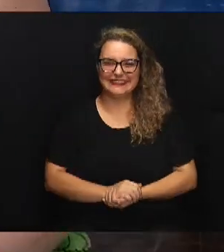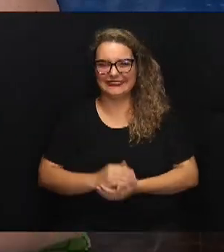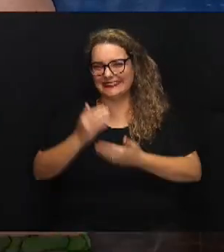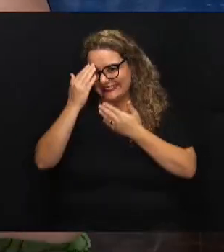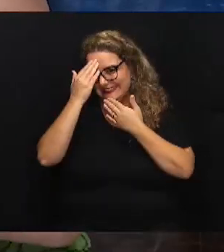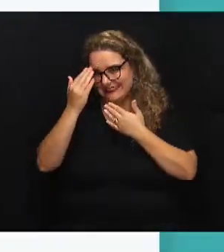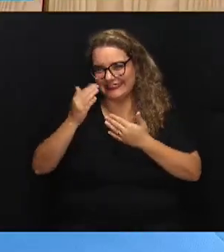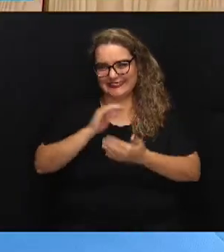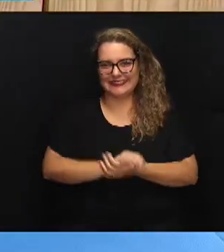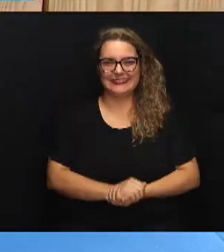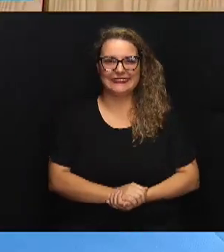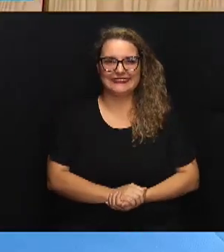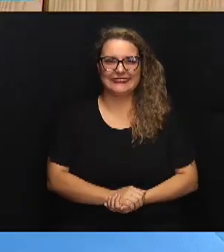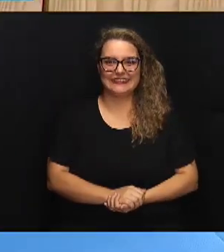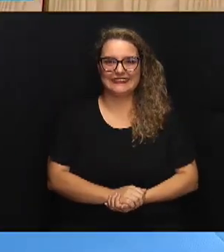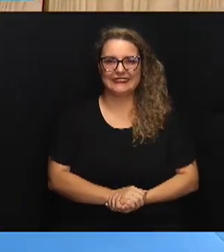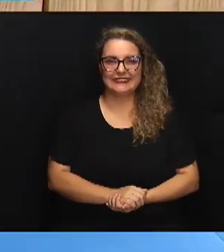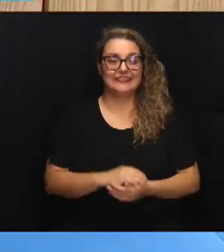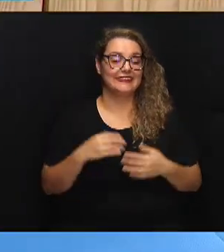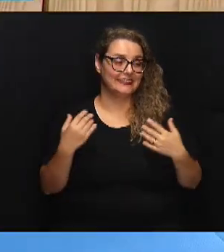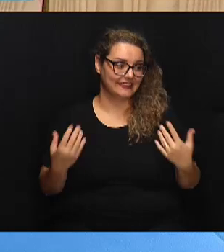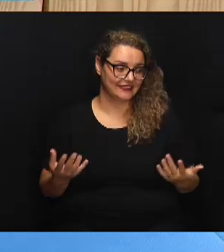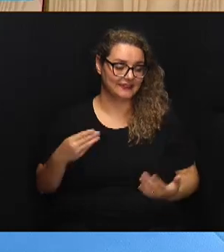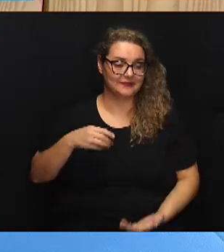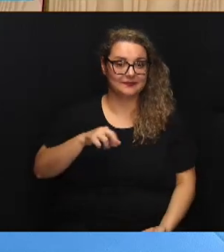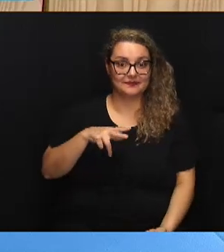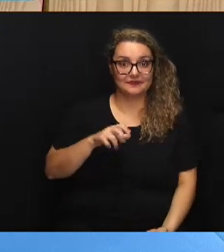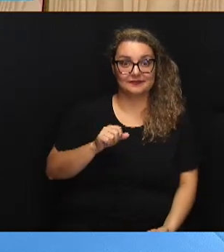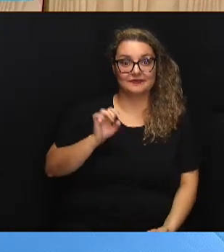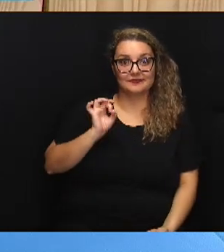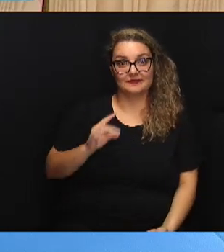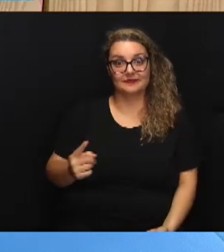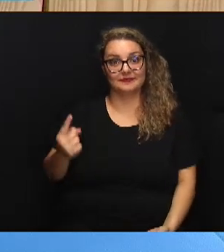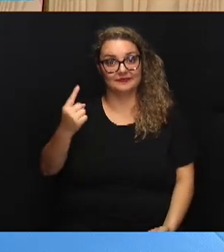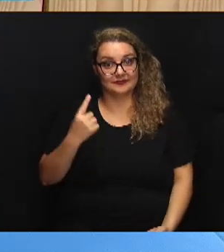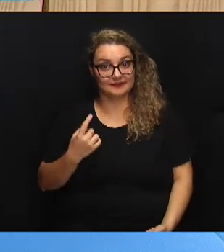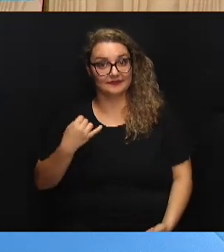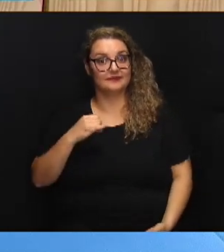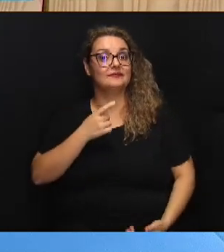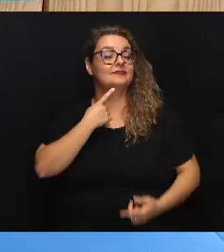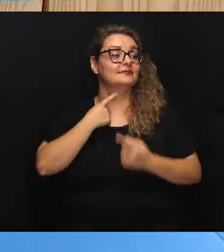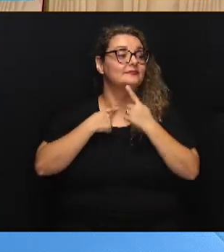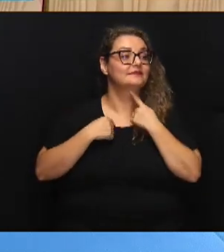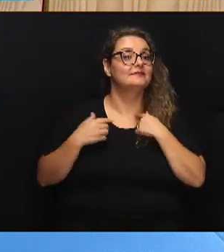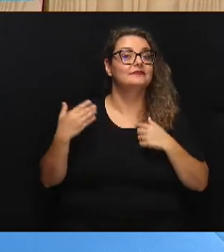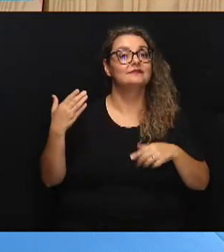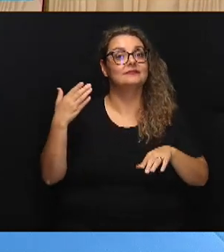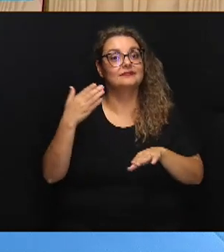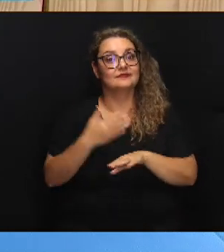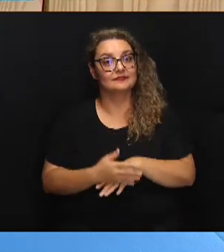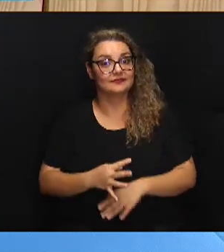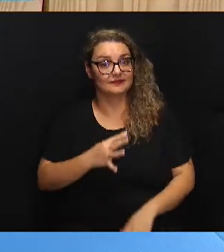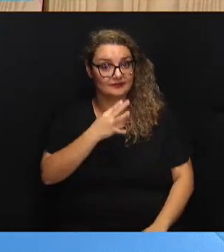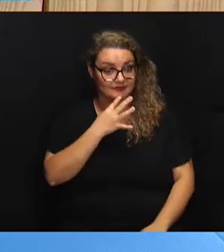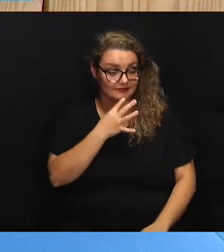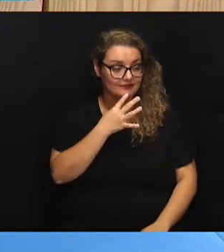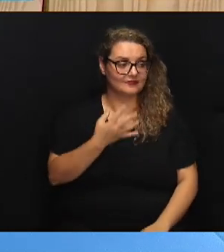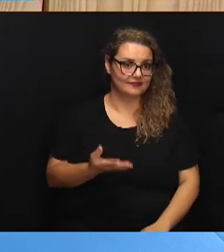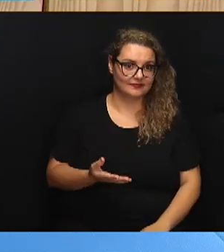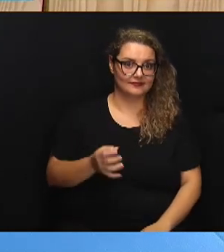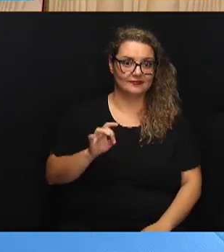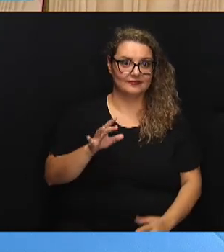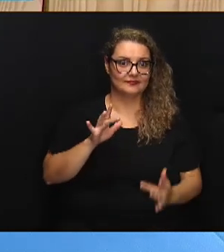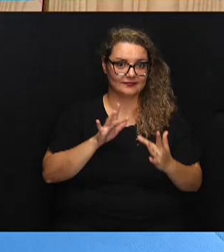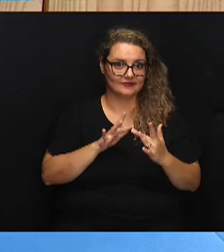Obrigada. Então, Márcia, é só vir, se alguém tiver esse desejo de participar ou de conhecer, é só entrar